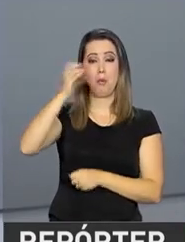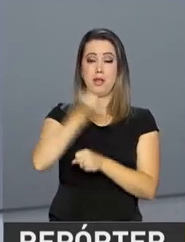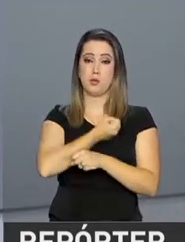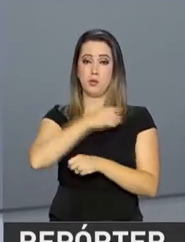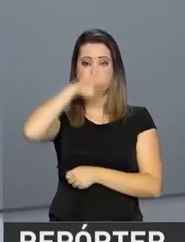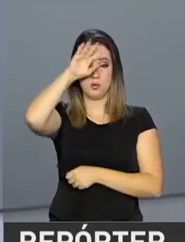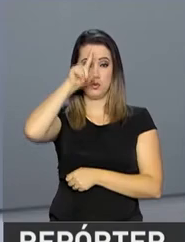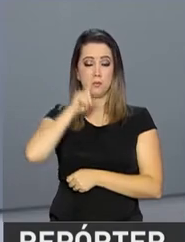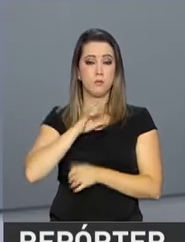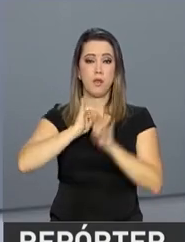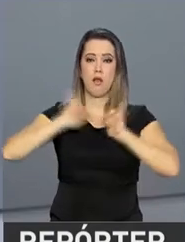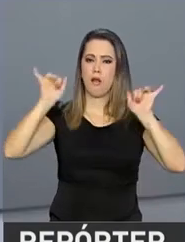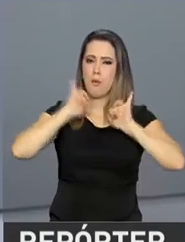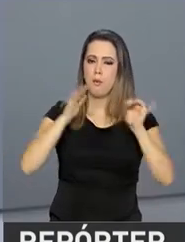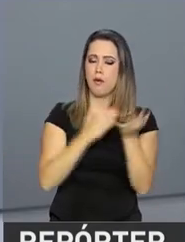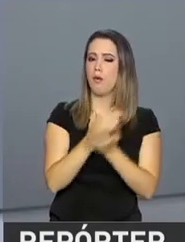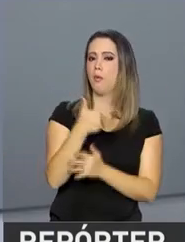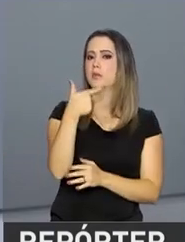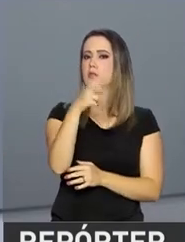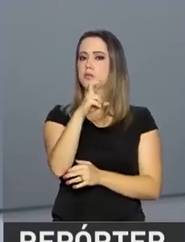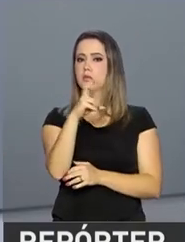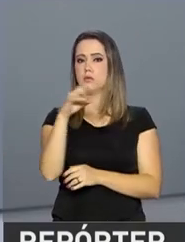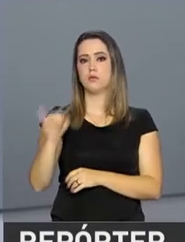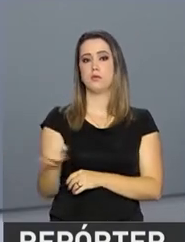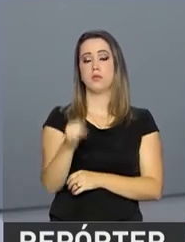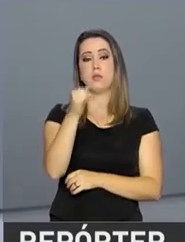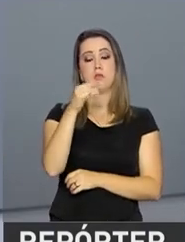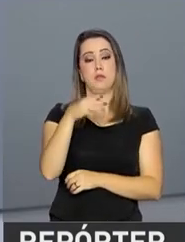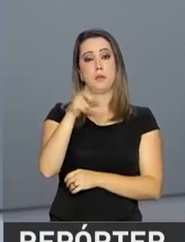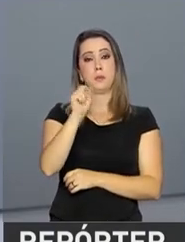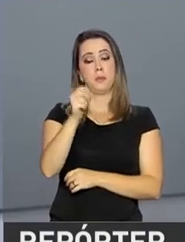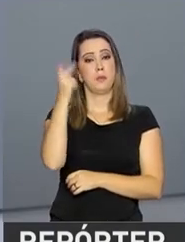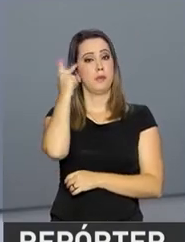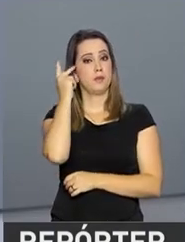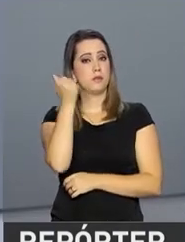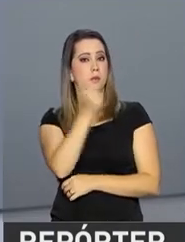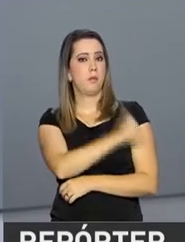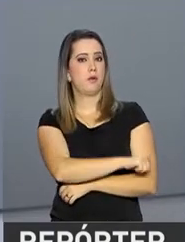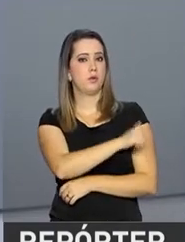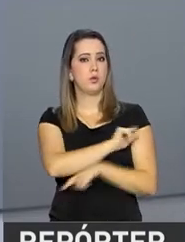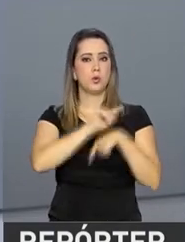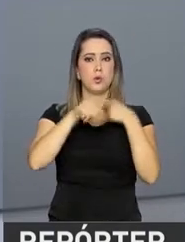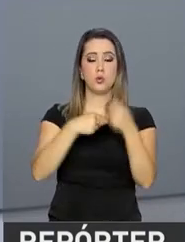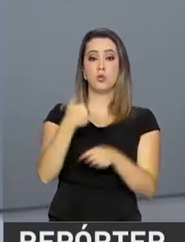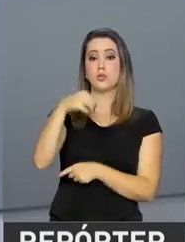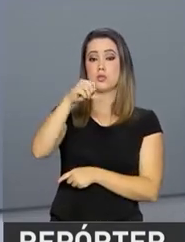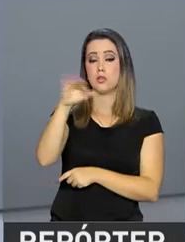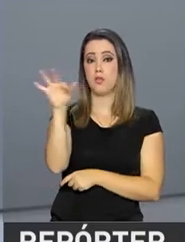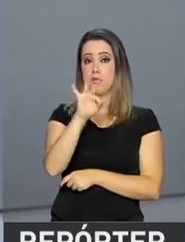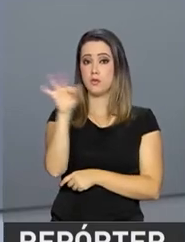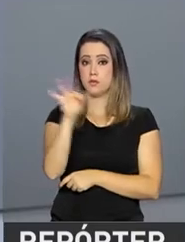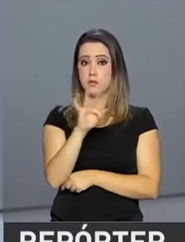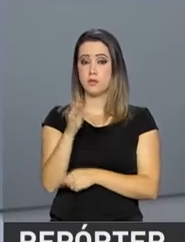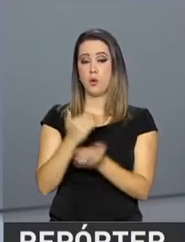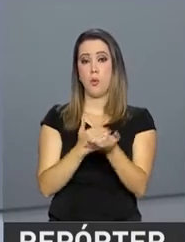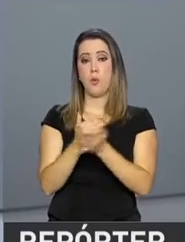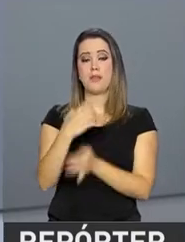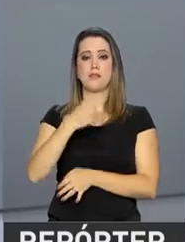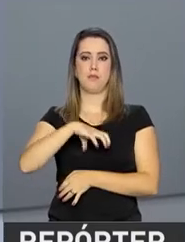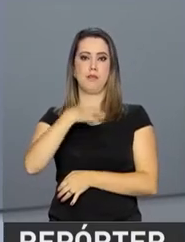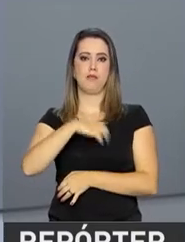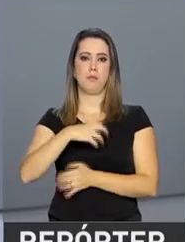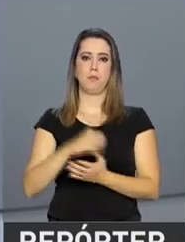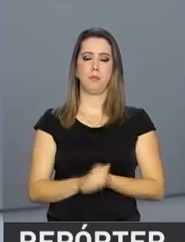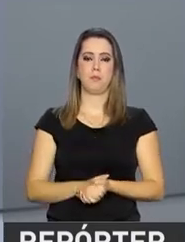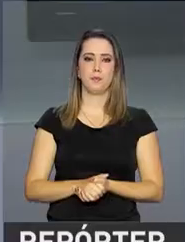vacinação contra a doença começou no dia 25 de janeiro em são paulo e no rio de janeiro e no próximo dia 19 de fevereiro será iniciada